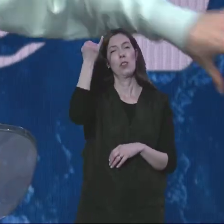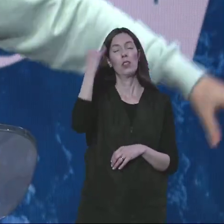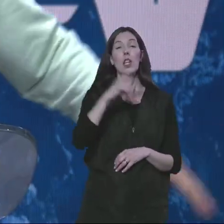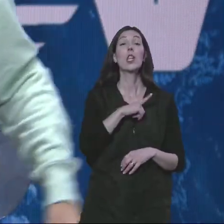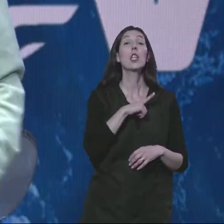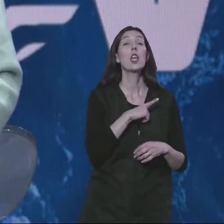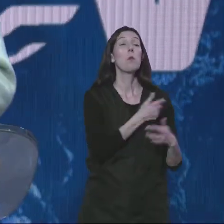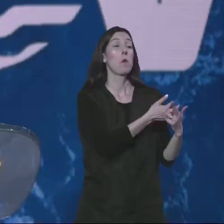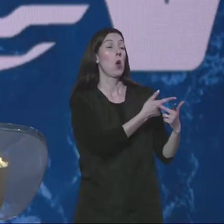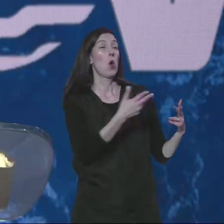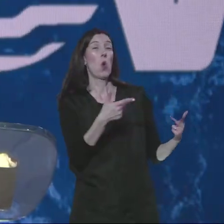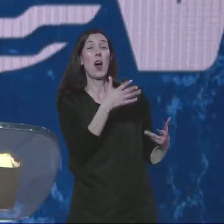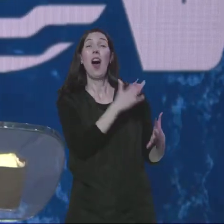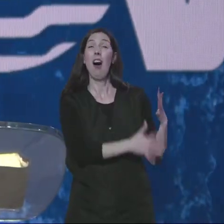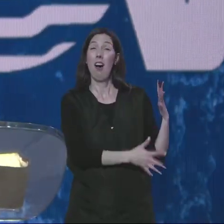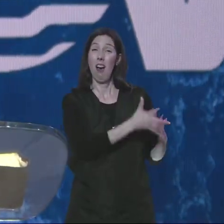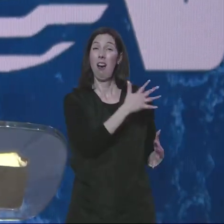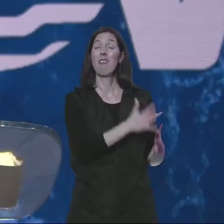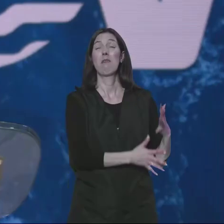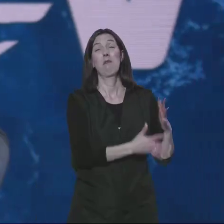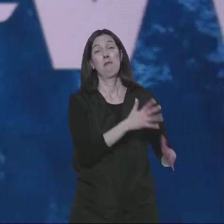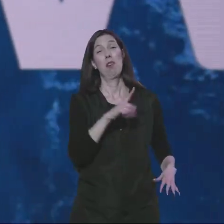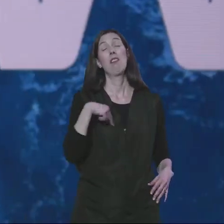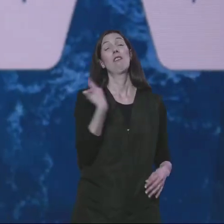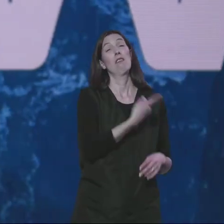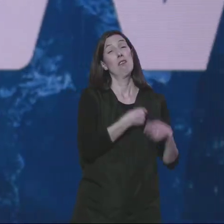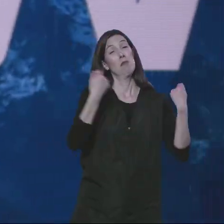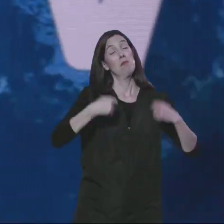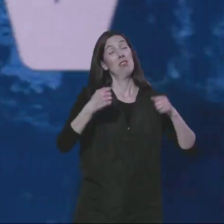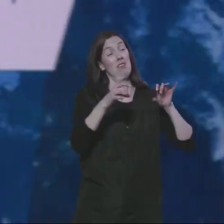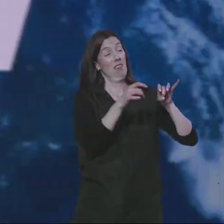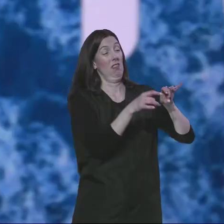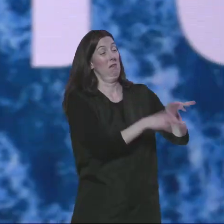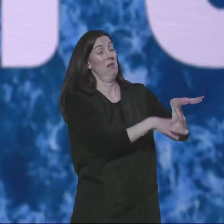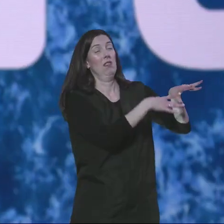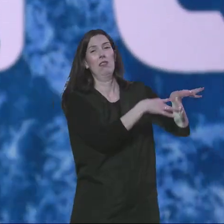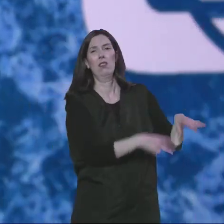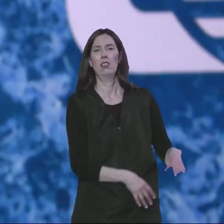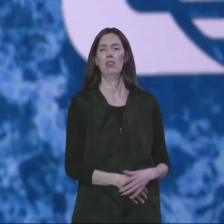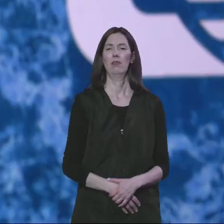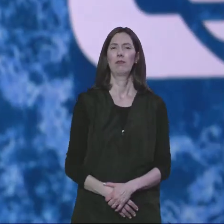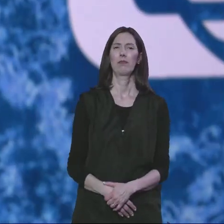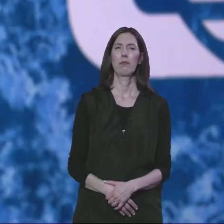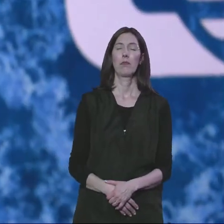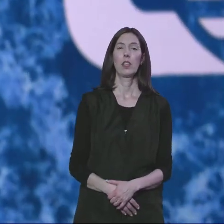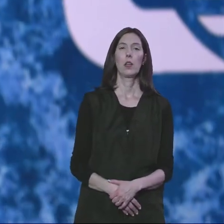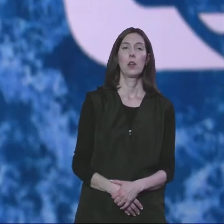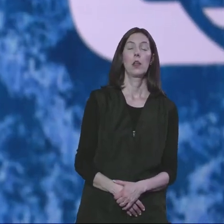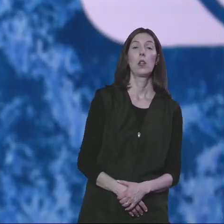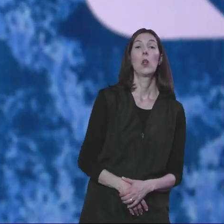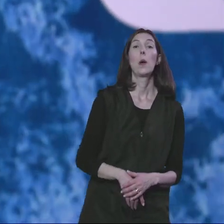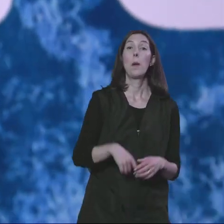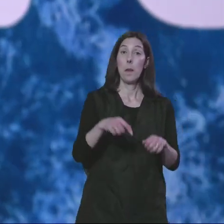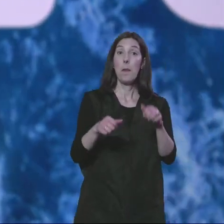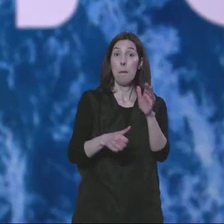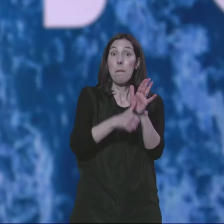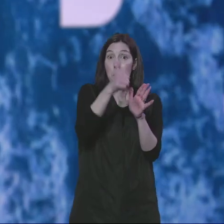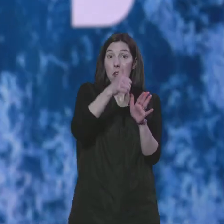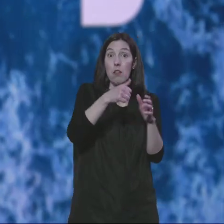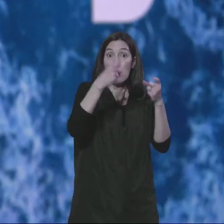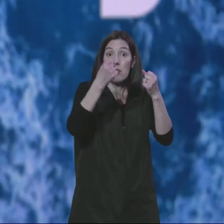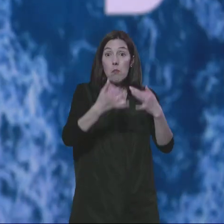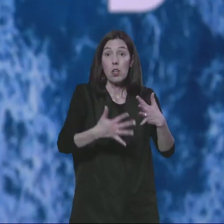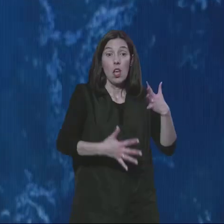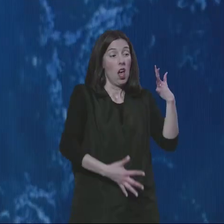que abandonar para olhar para Jesus. Ele fala ali primeiro, livre-se do atrapalho mesmo.